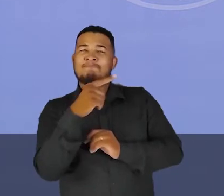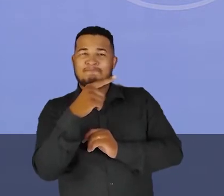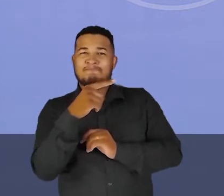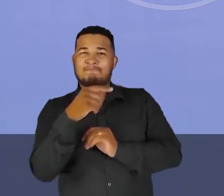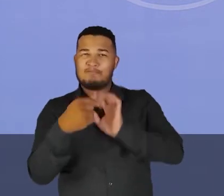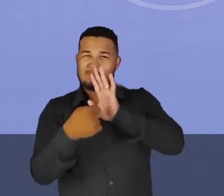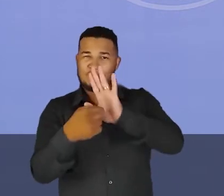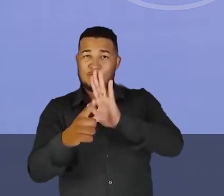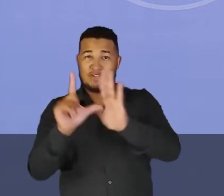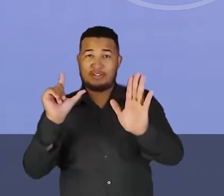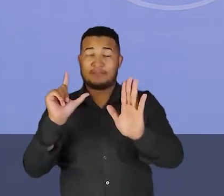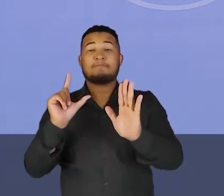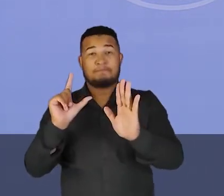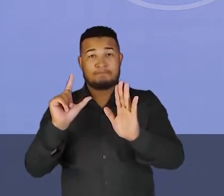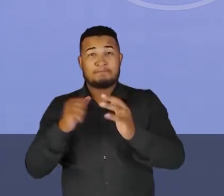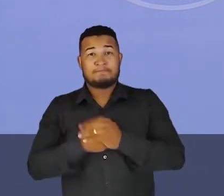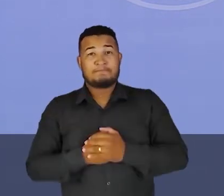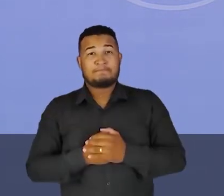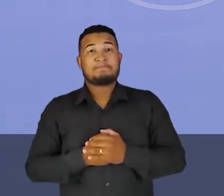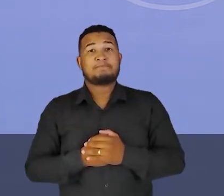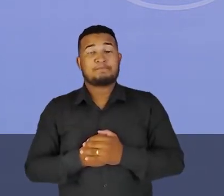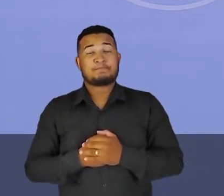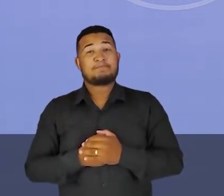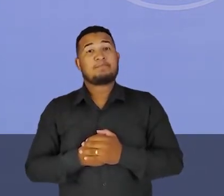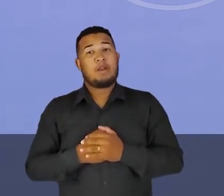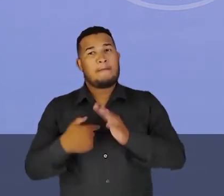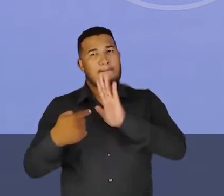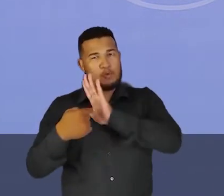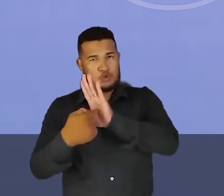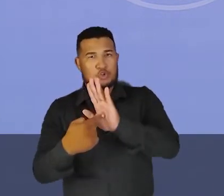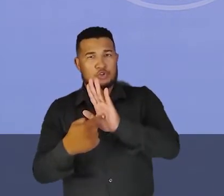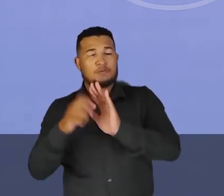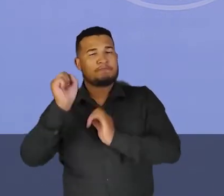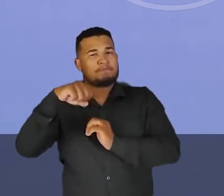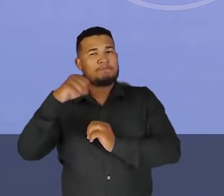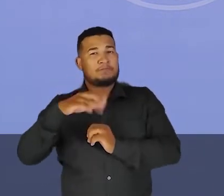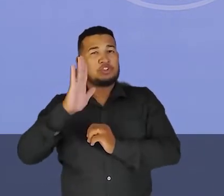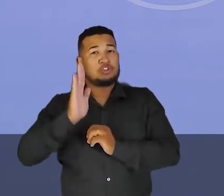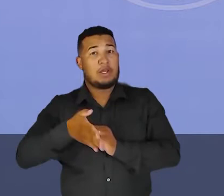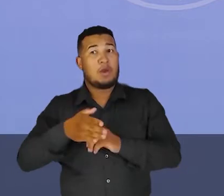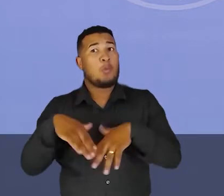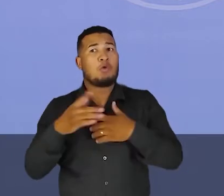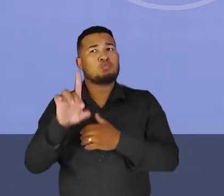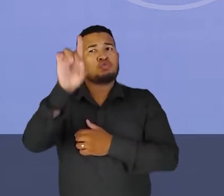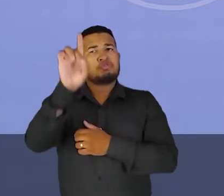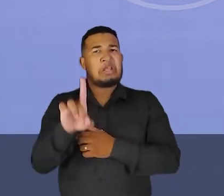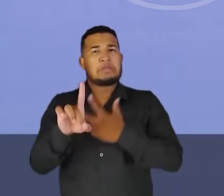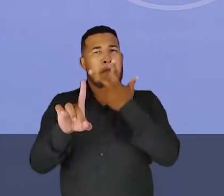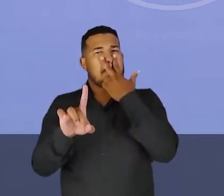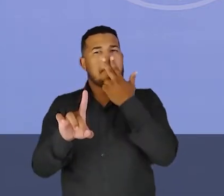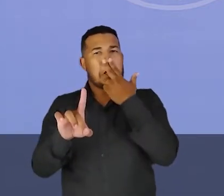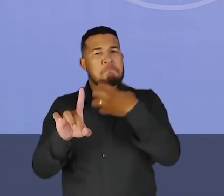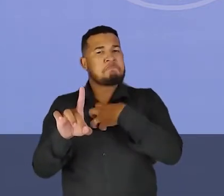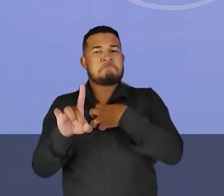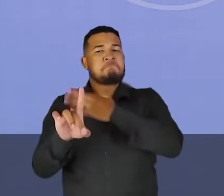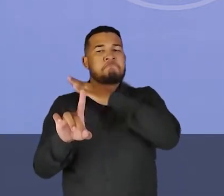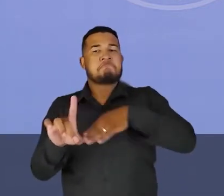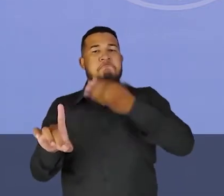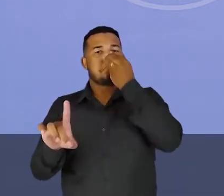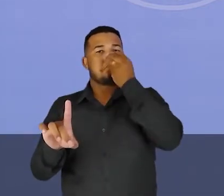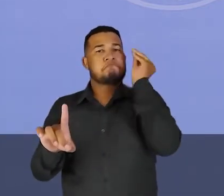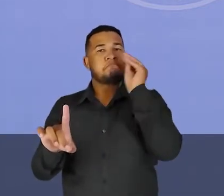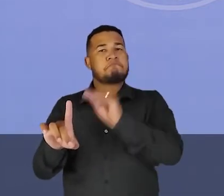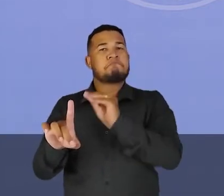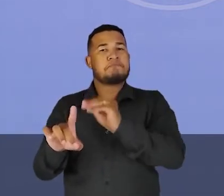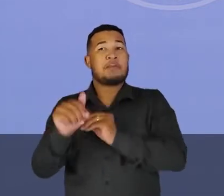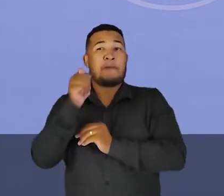mostrei para vocês, do primeiro cartoon que eu mostrei, quais direitos estão sendo negligenciados